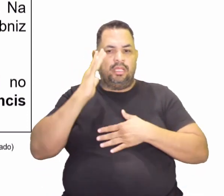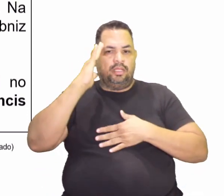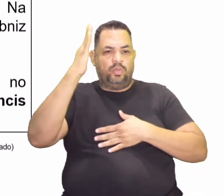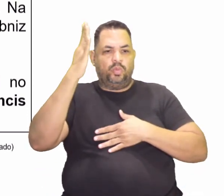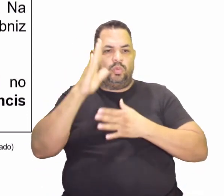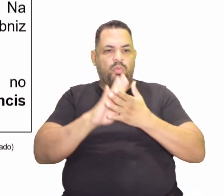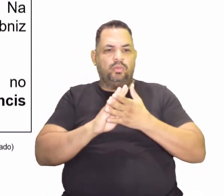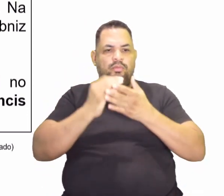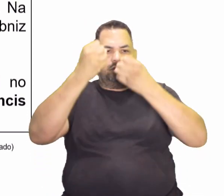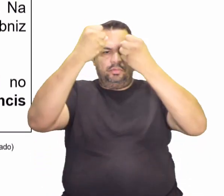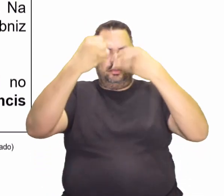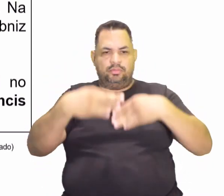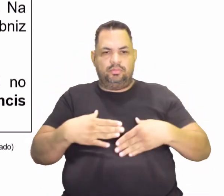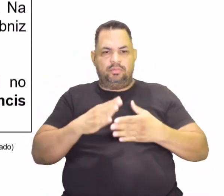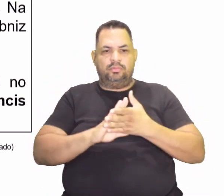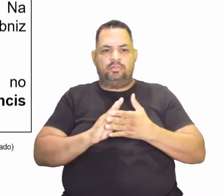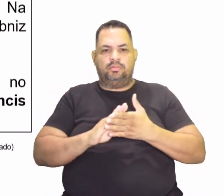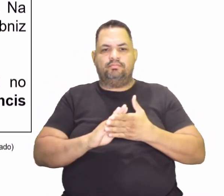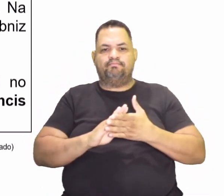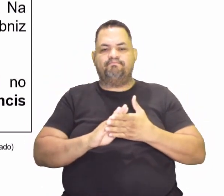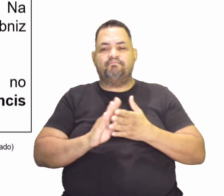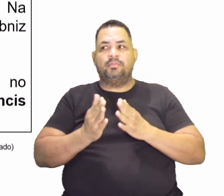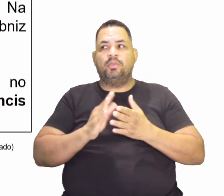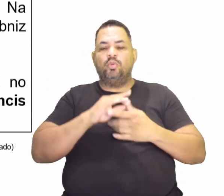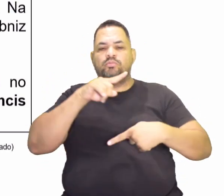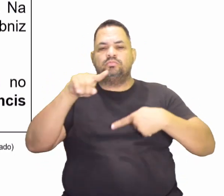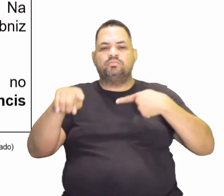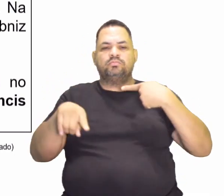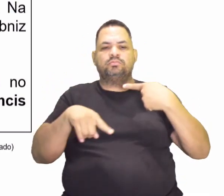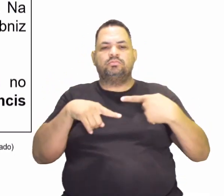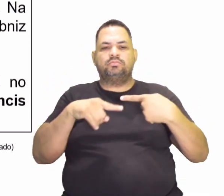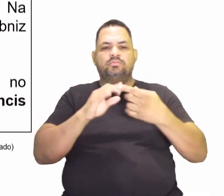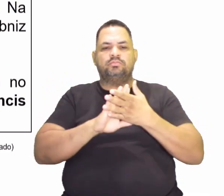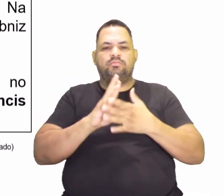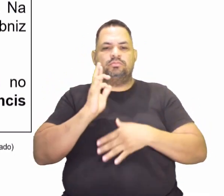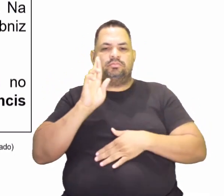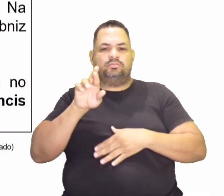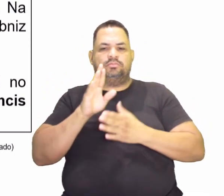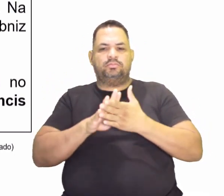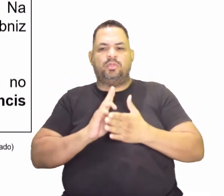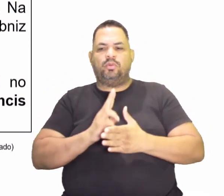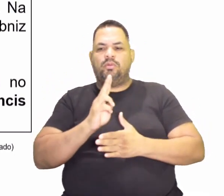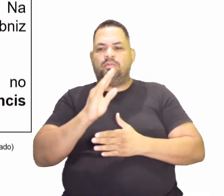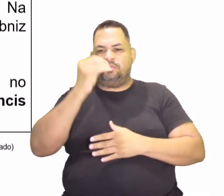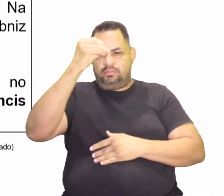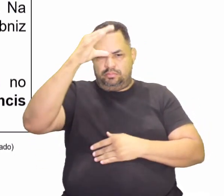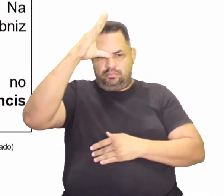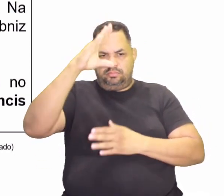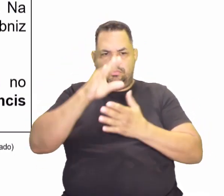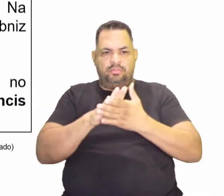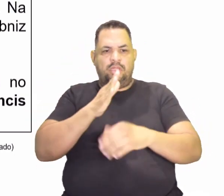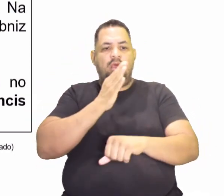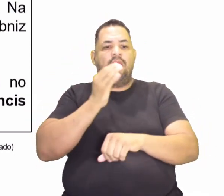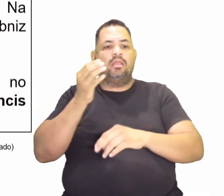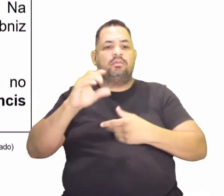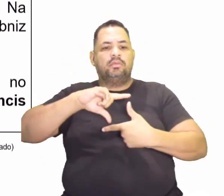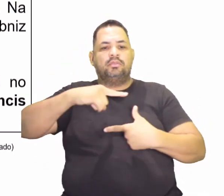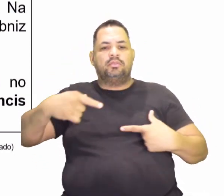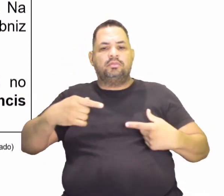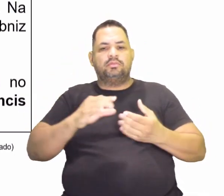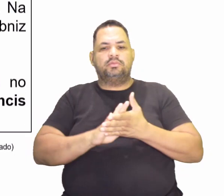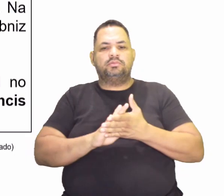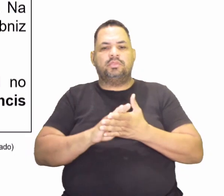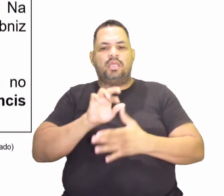que enfatizam o predomínio do papel da razão. Está aqui, ó, no processo do conhecimento. Na Idade Moderna, destacam-se